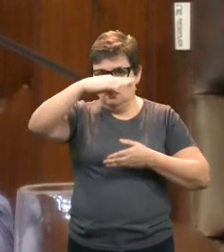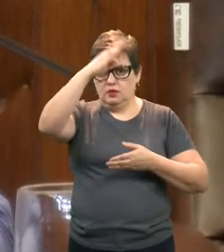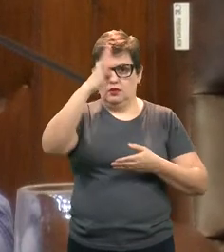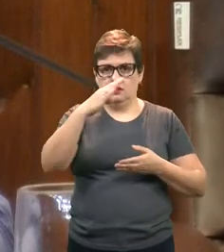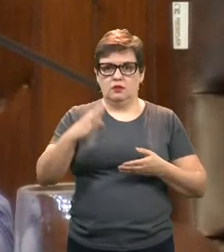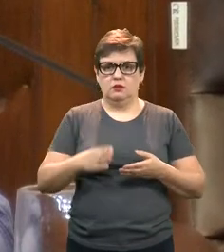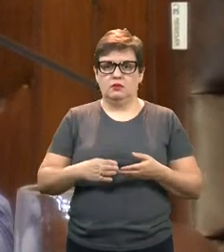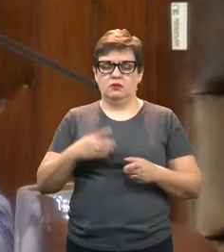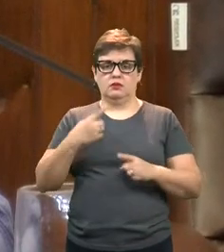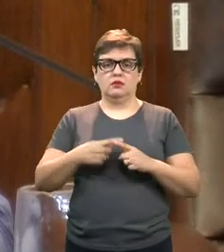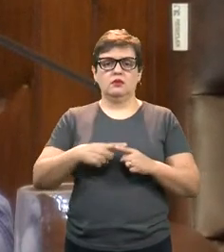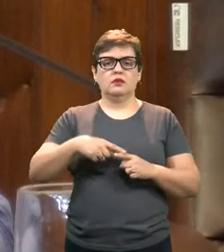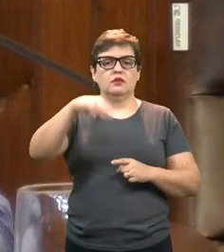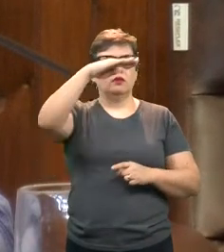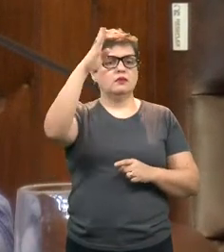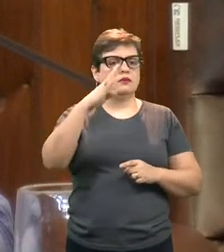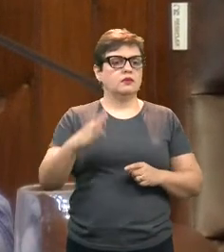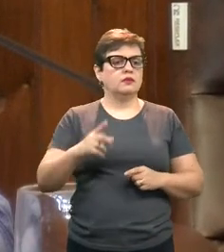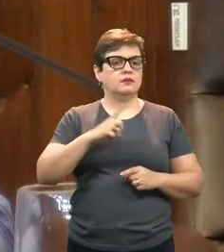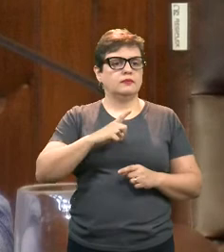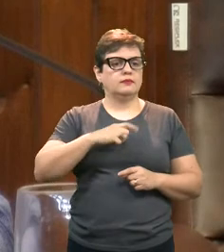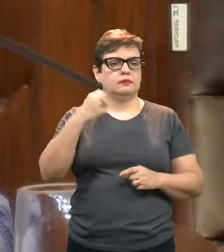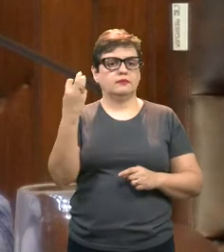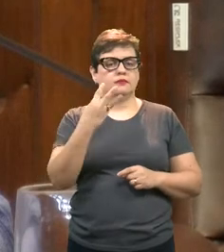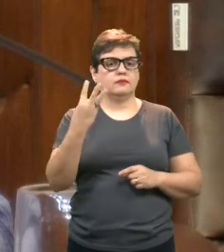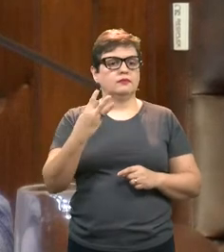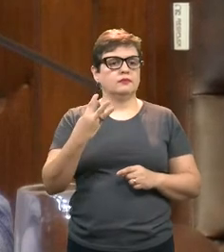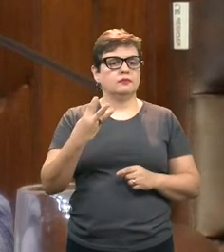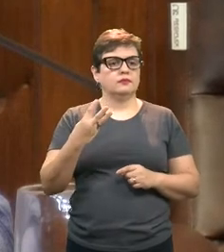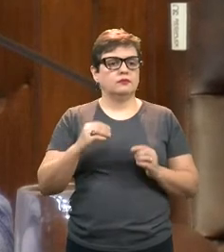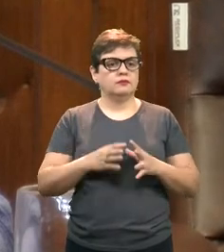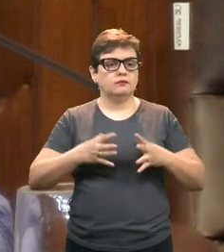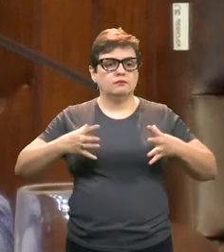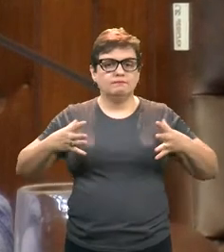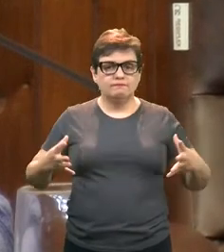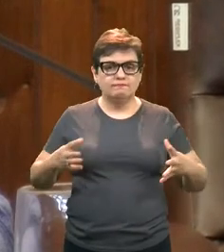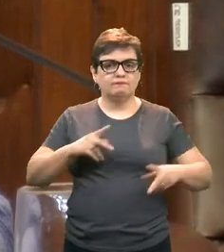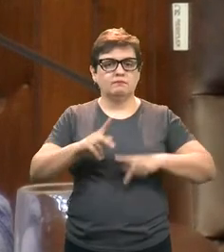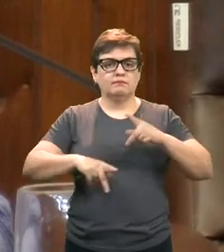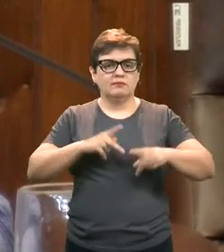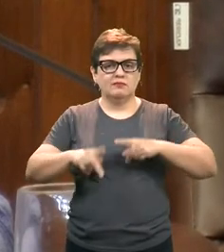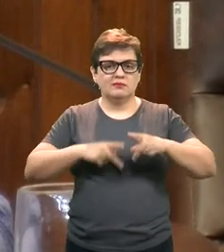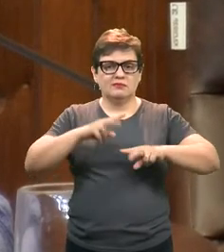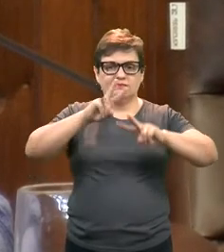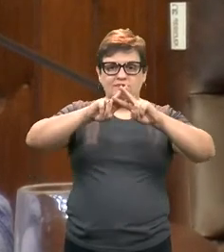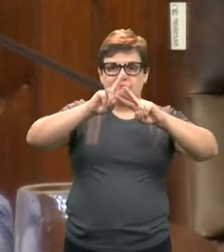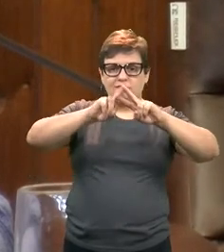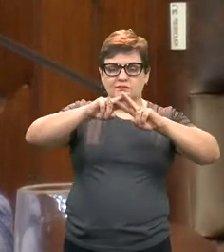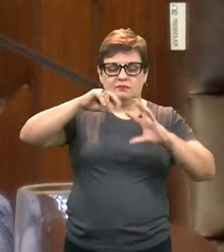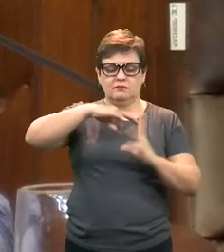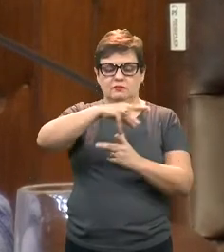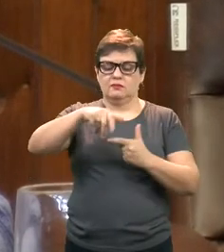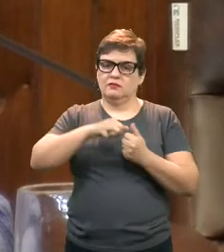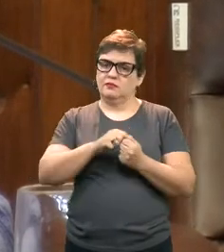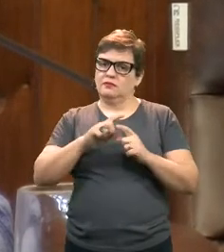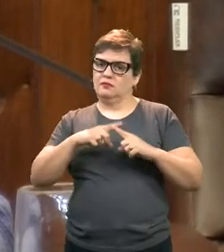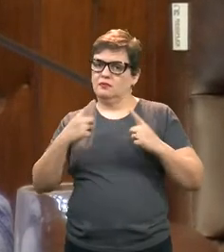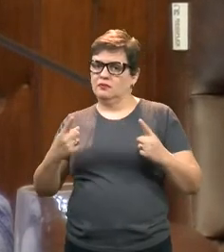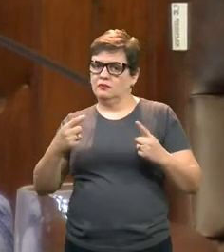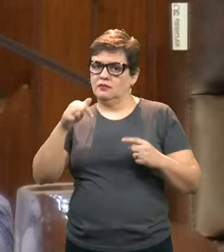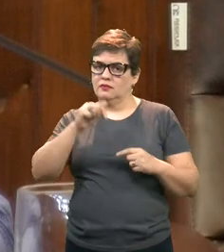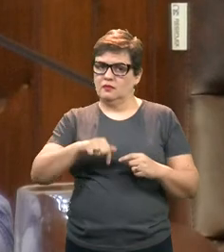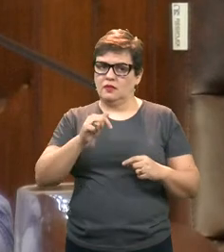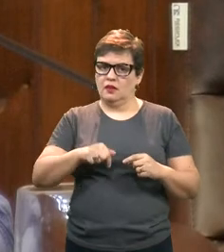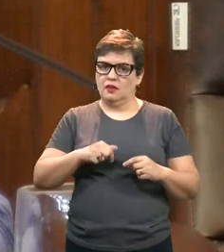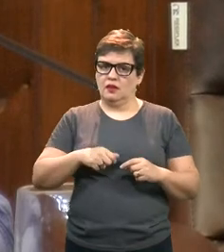Brasil possui a terceira maior população carcerária do mundo. Mas aqui